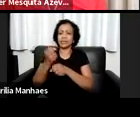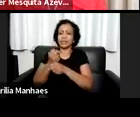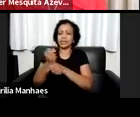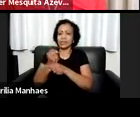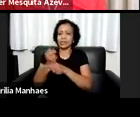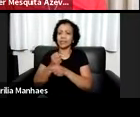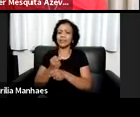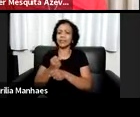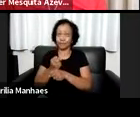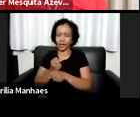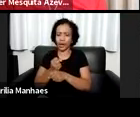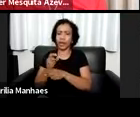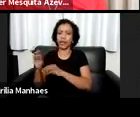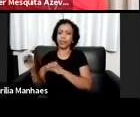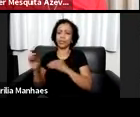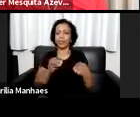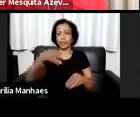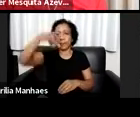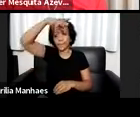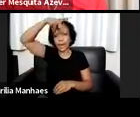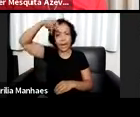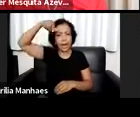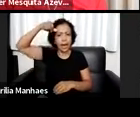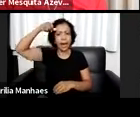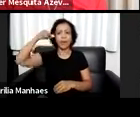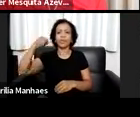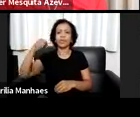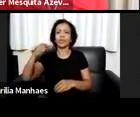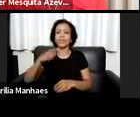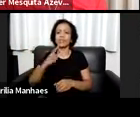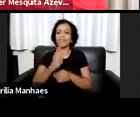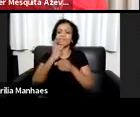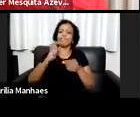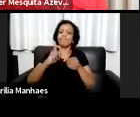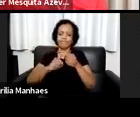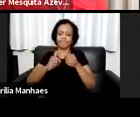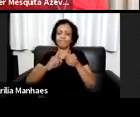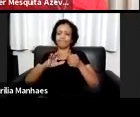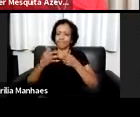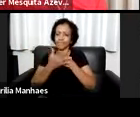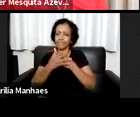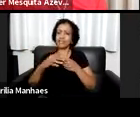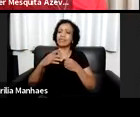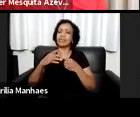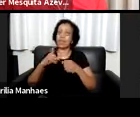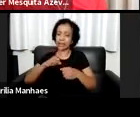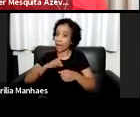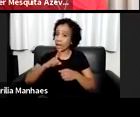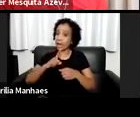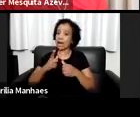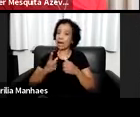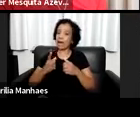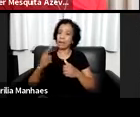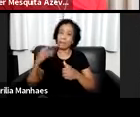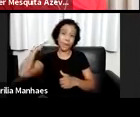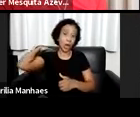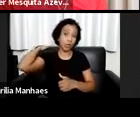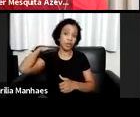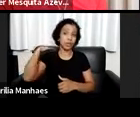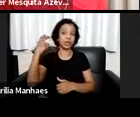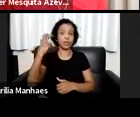ele veio para Manaus tem 2 semanas, e ele foi diagnosticado nesse final de semana com uma pneumonia severa nos 2 pulmões. Ele